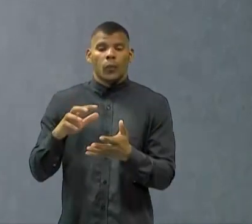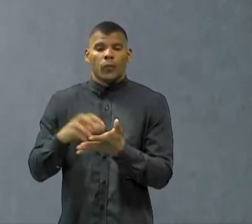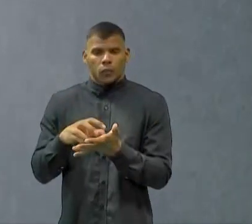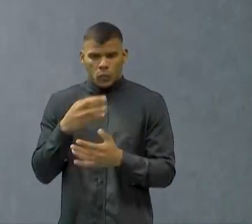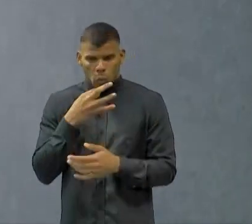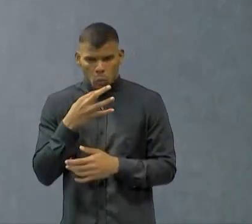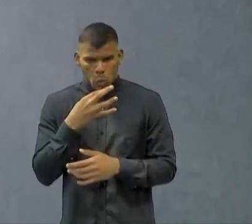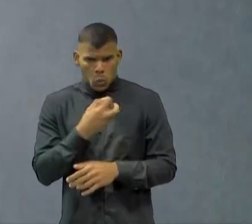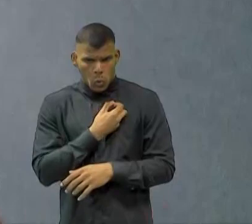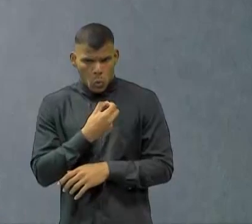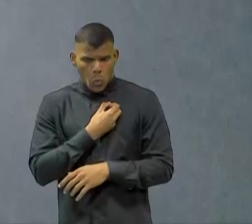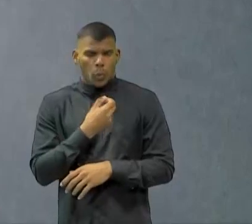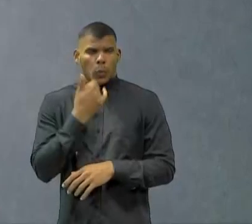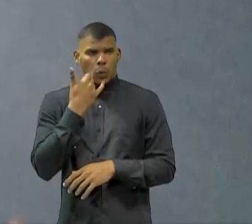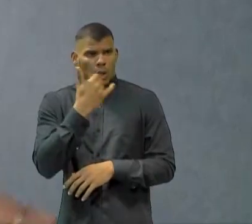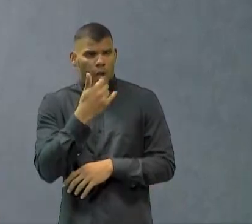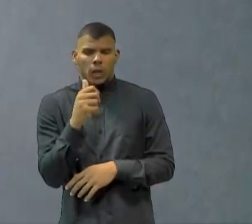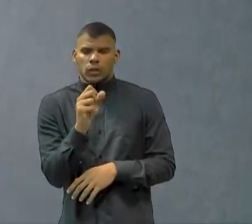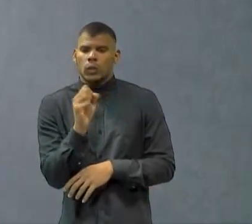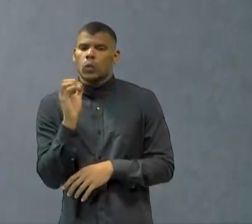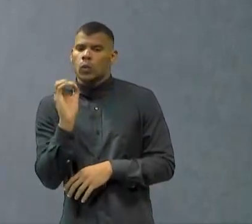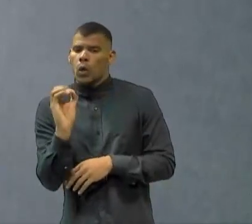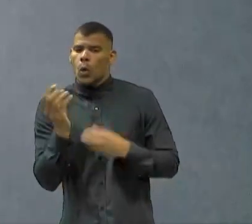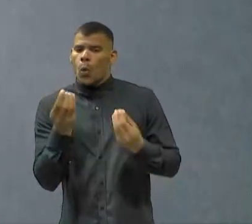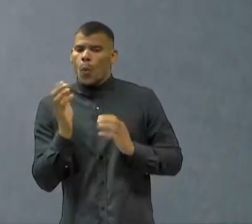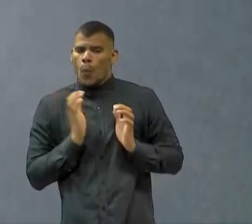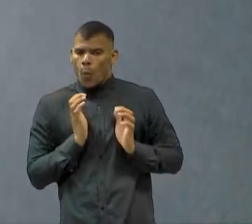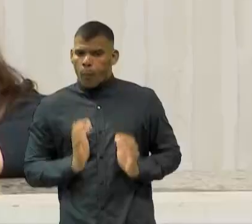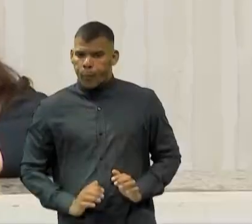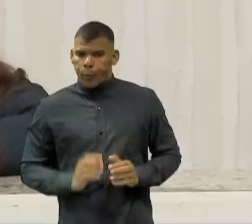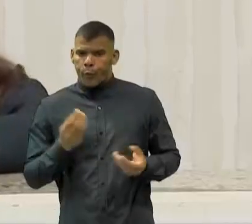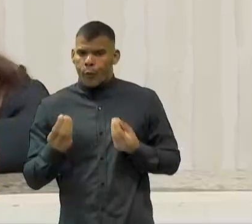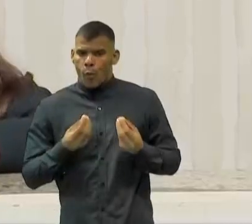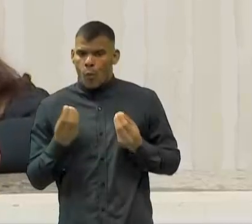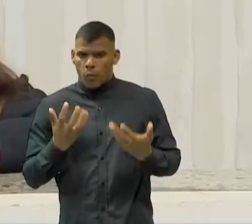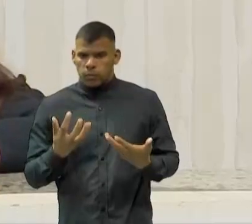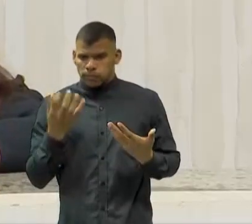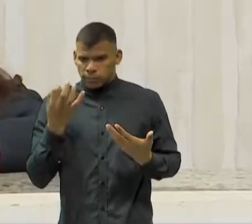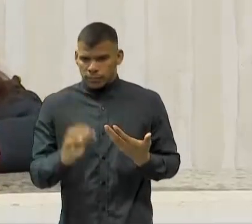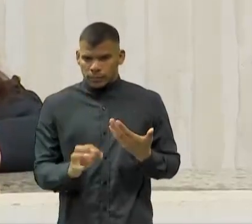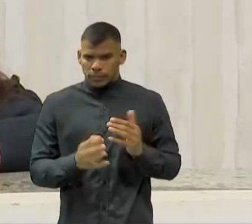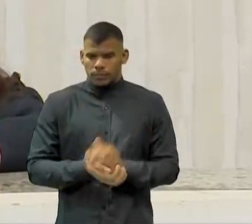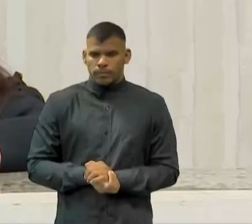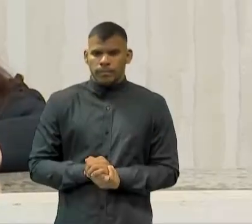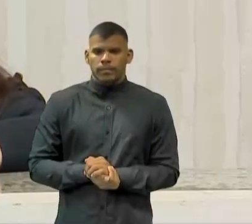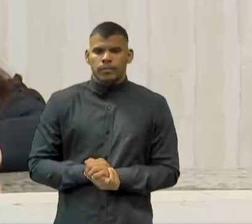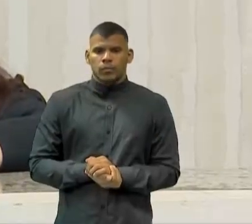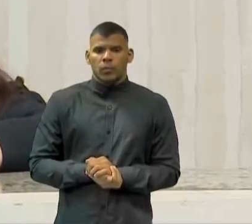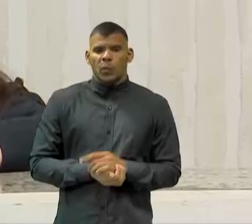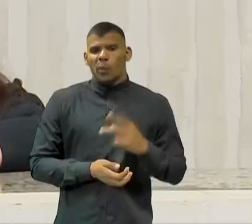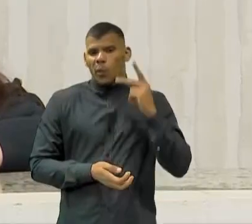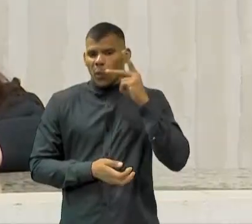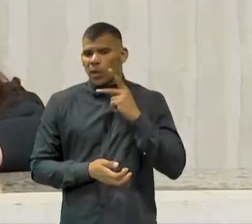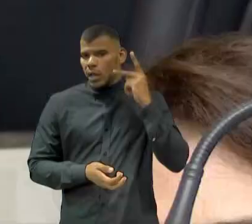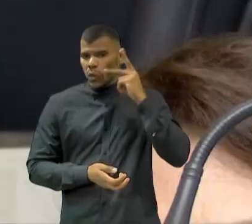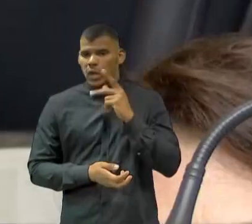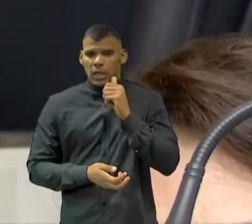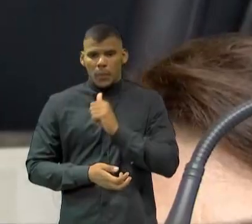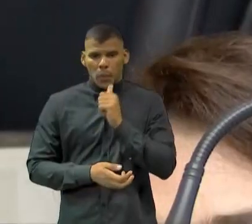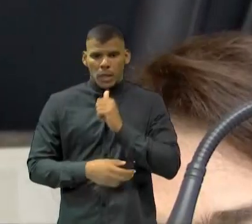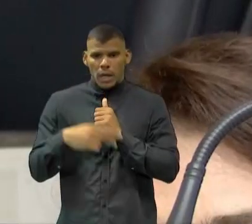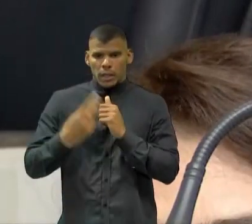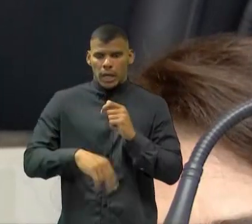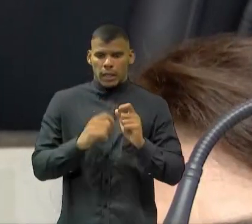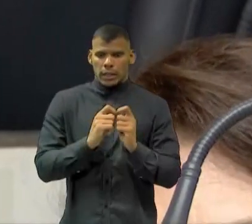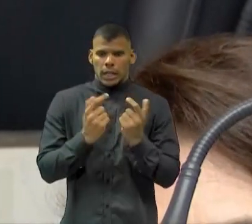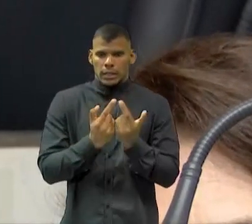DISC 180, como eles devem agir frente a uma situação de assédio. A atual procuradora da Mulher da Assembleia Legislativa,